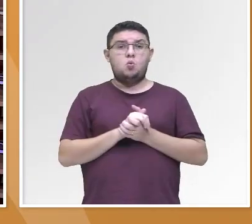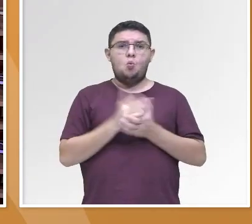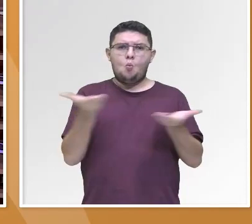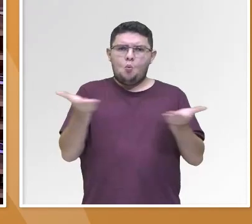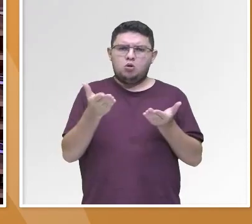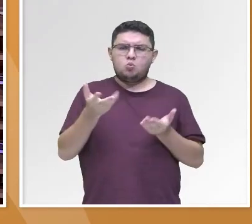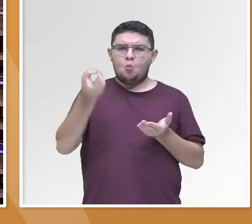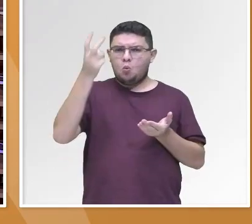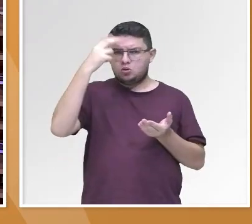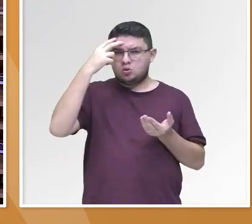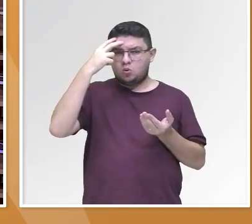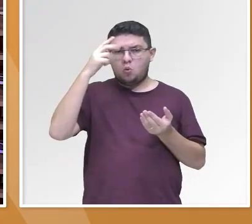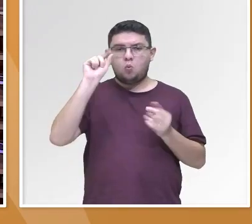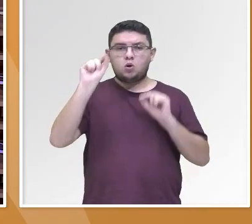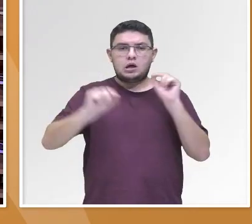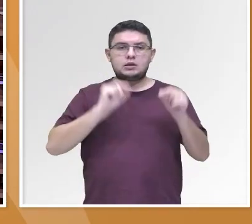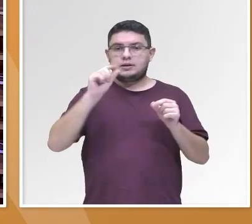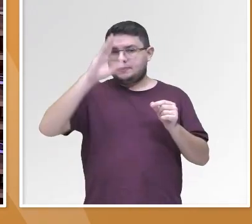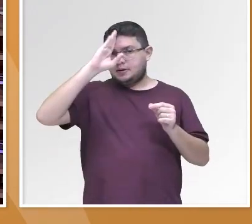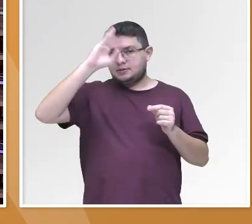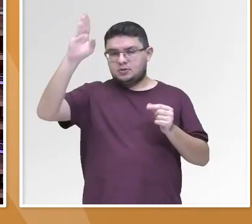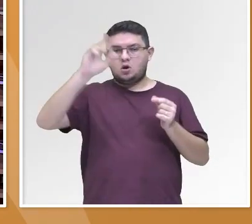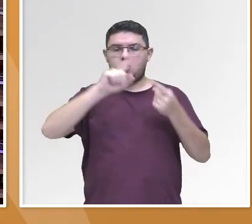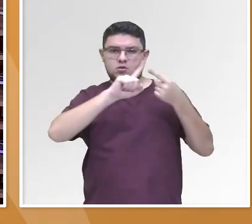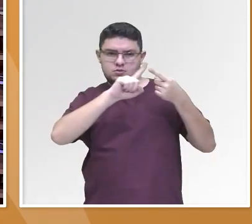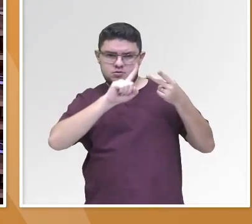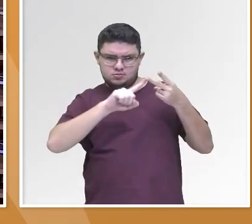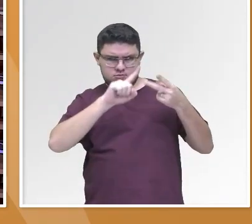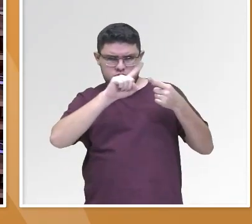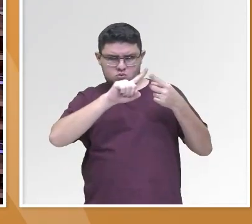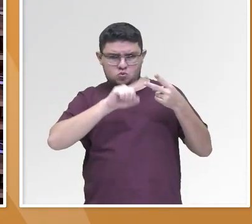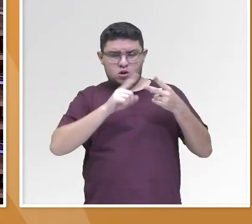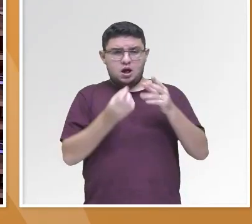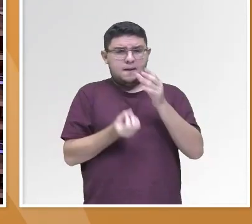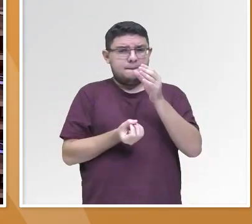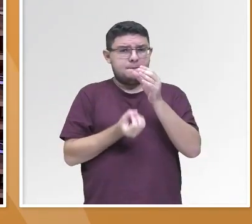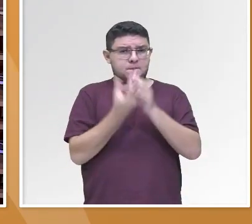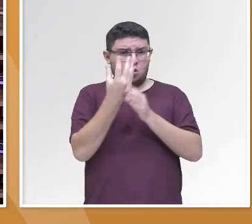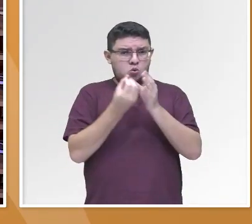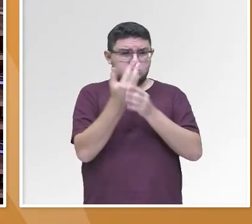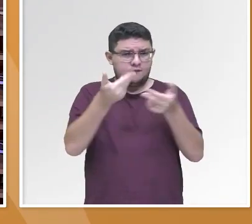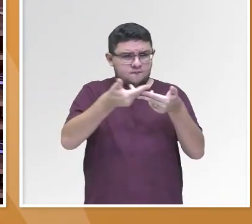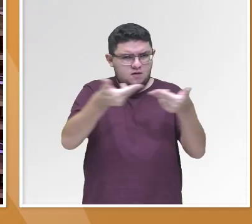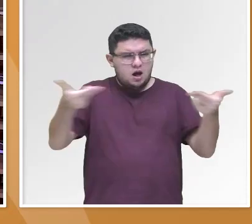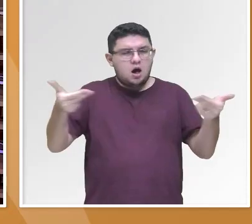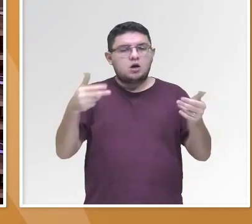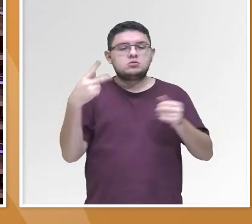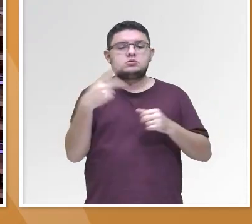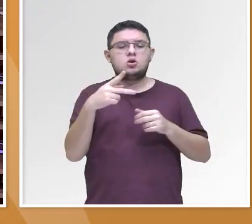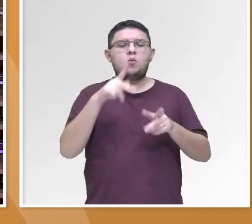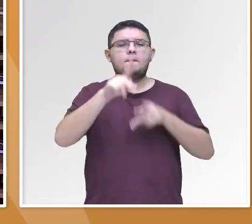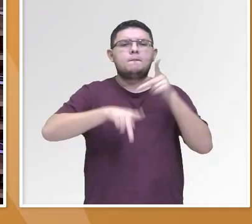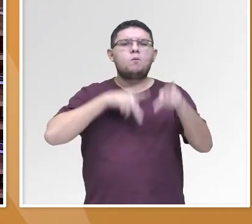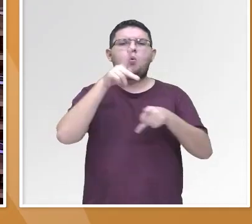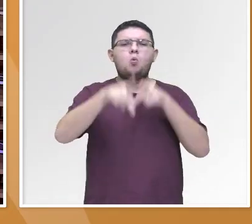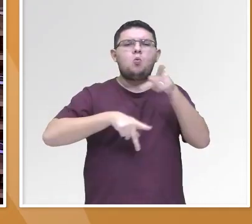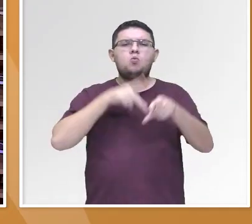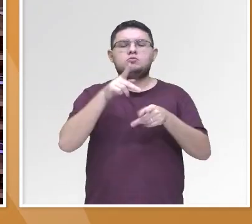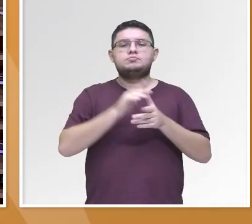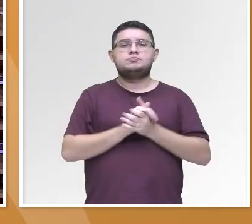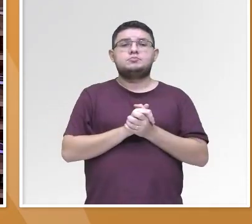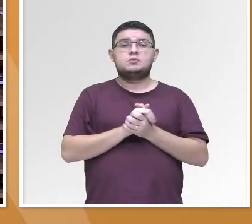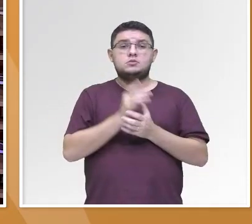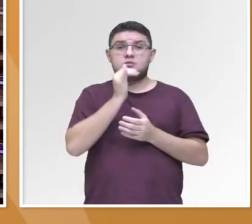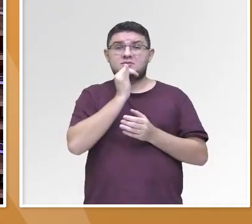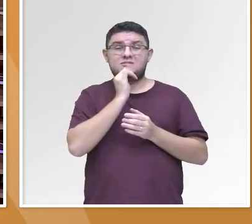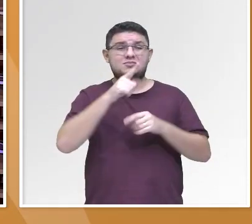cultura, nós nos referimos a toda forma de produção de um povo. Tudo que ele produziu, seja de utensílios